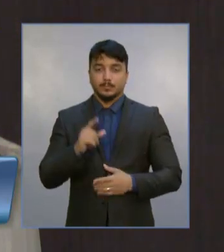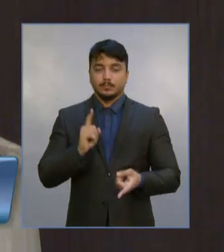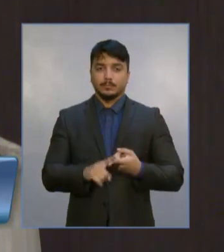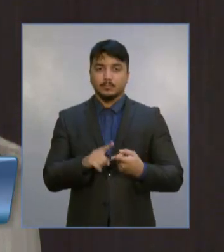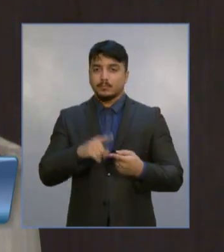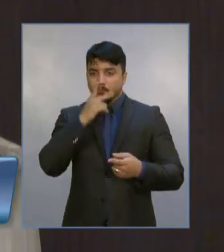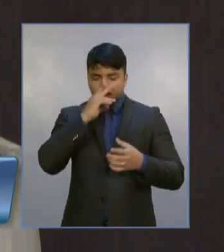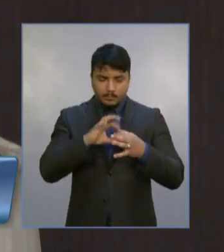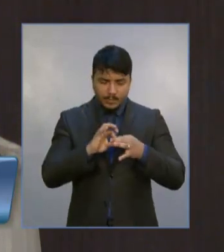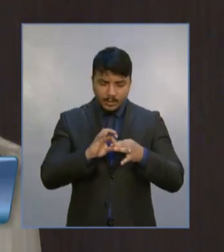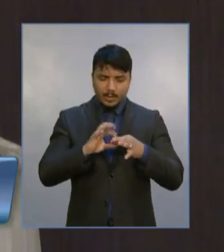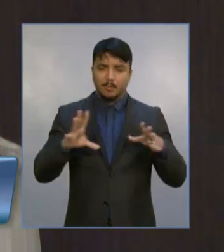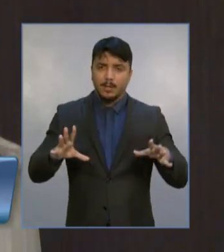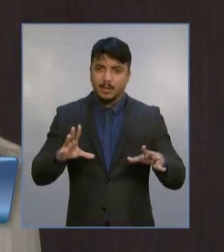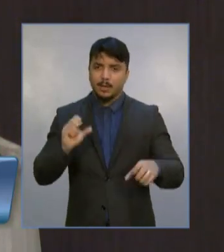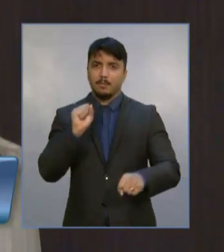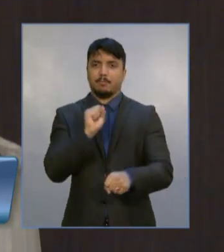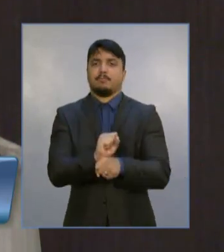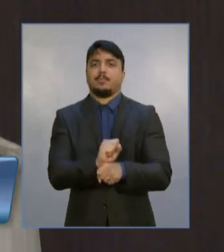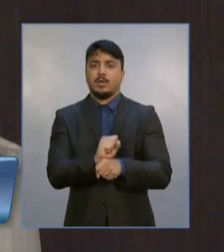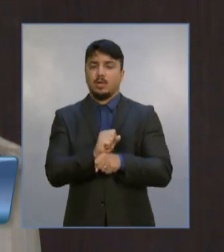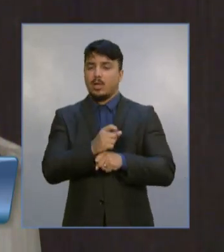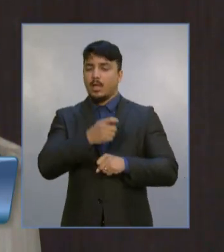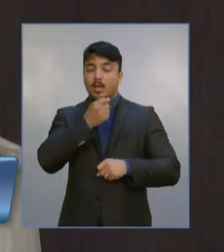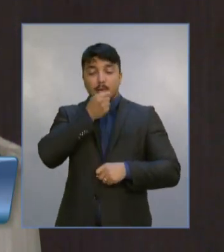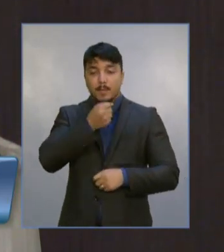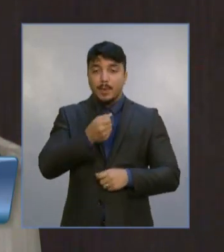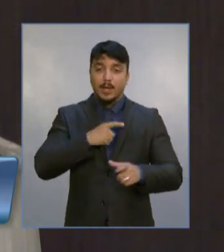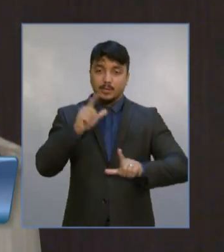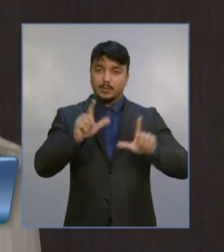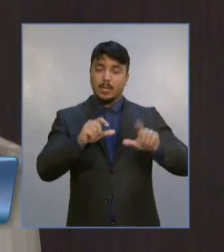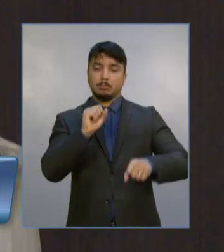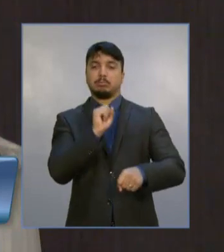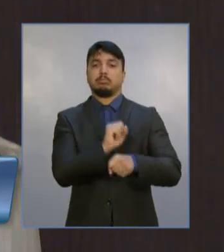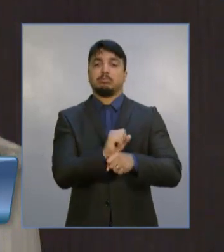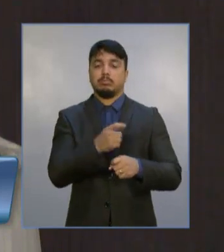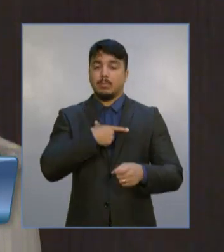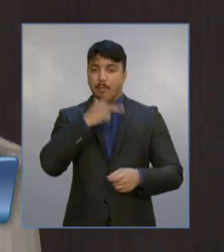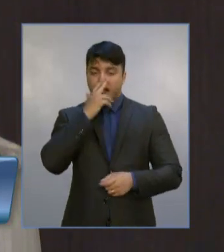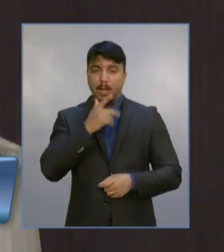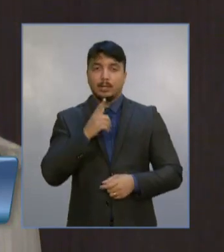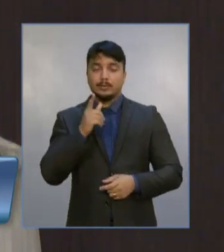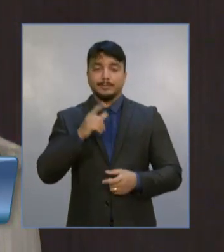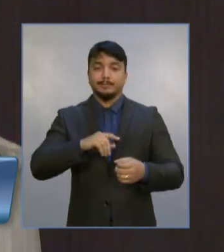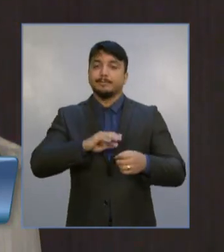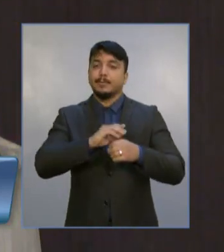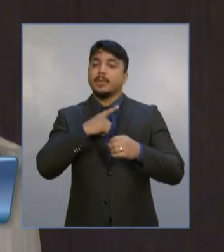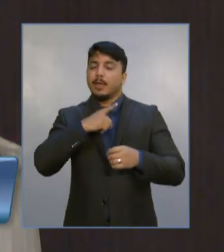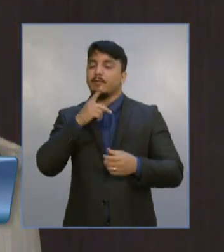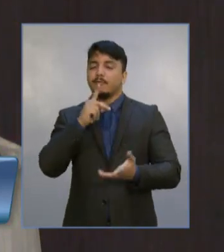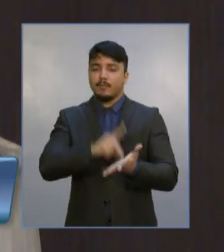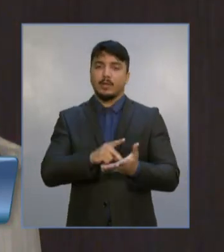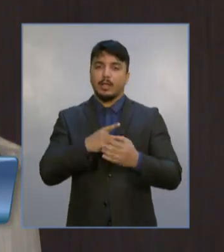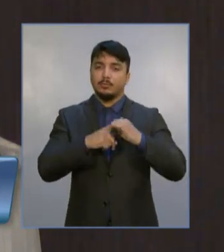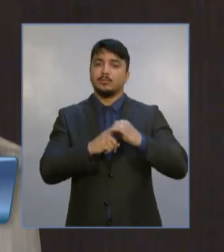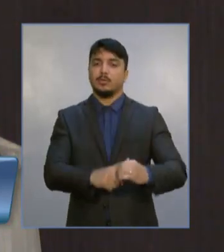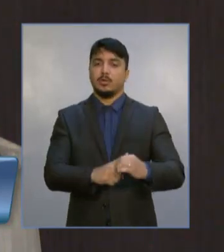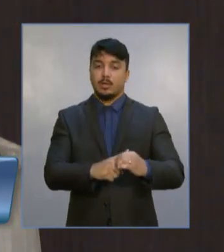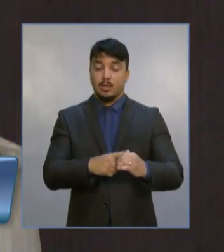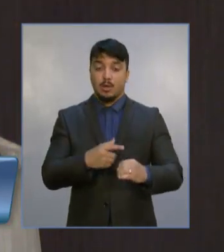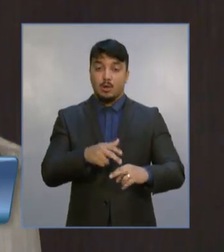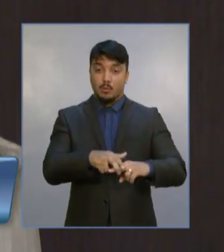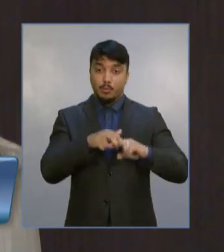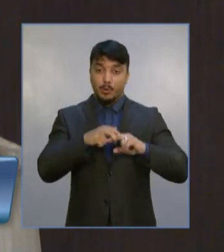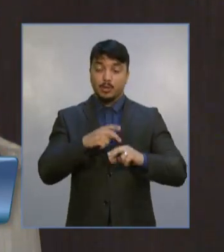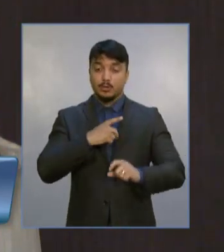citou nota do Ministério Público Federal e uma petição da Defensoria Pública da União criticando a decisão do presidente,